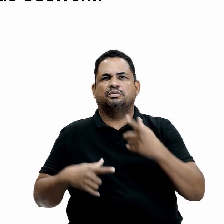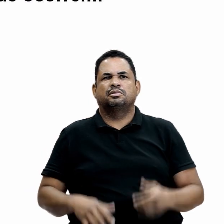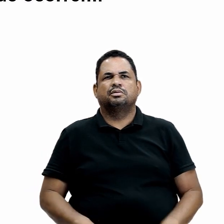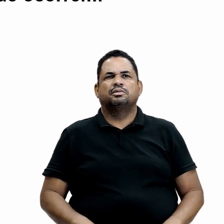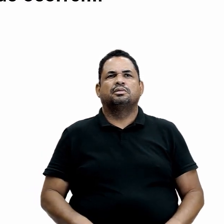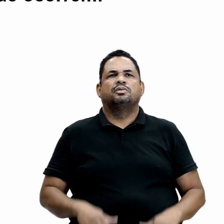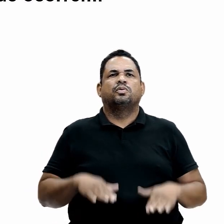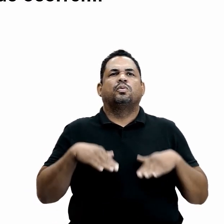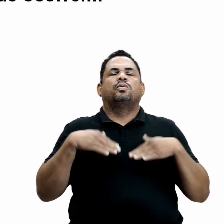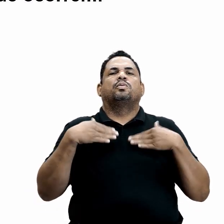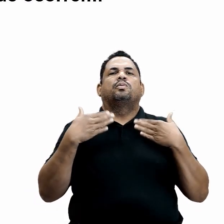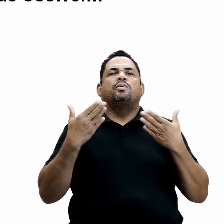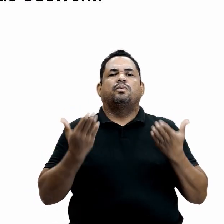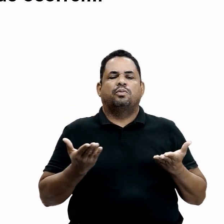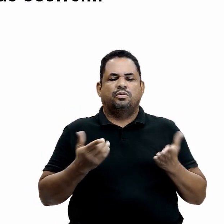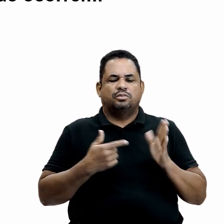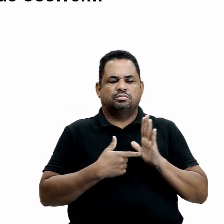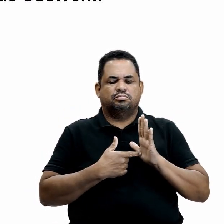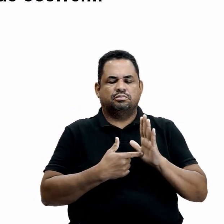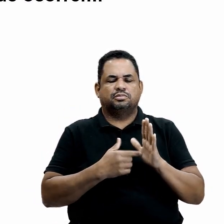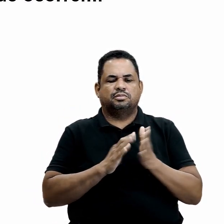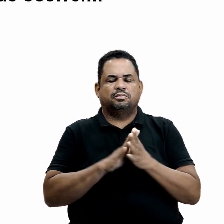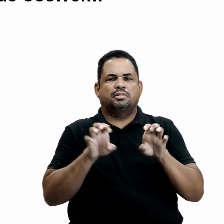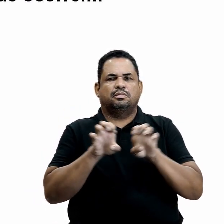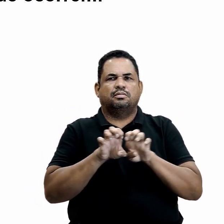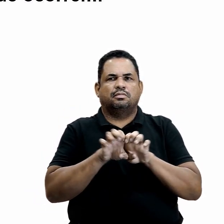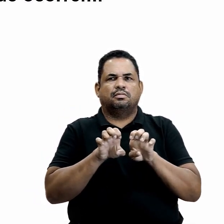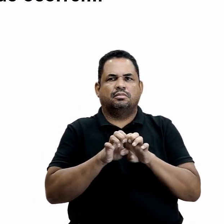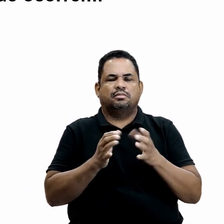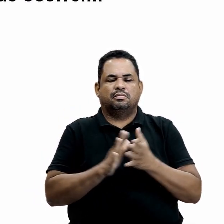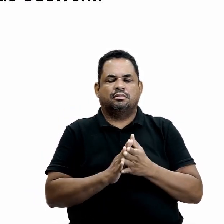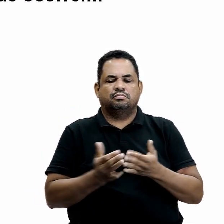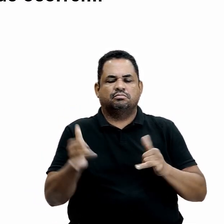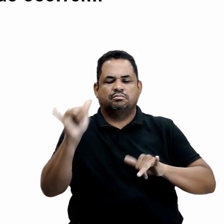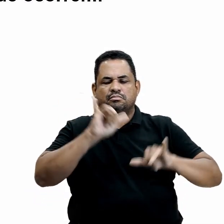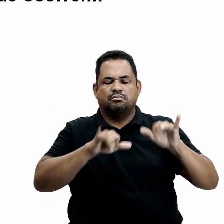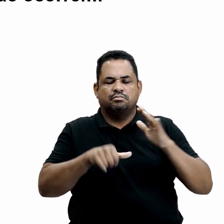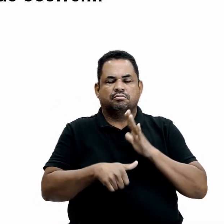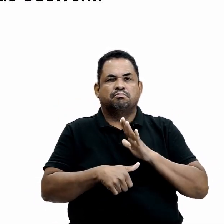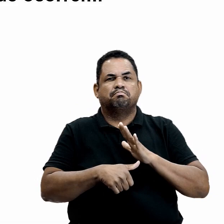uma equação química, deve-se primeiro